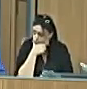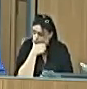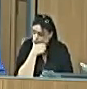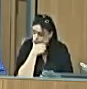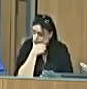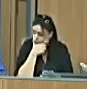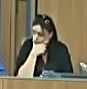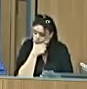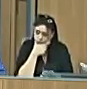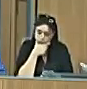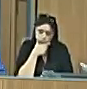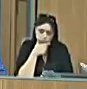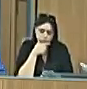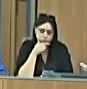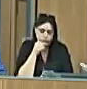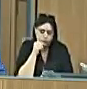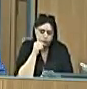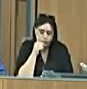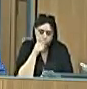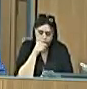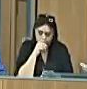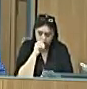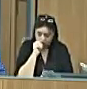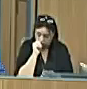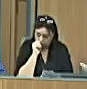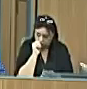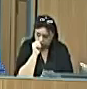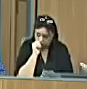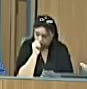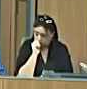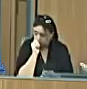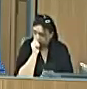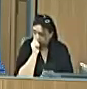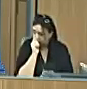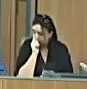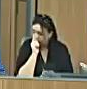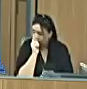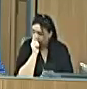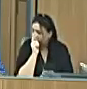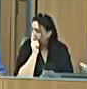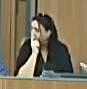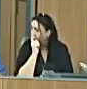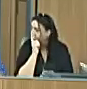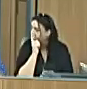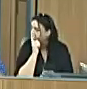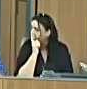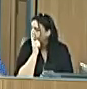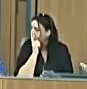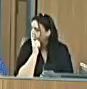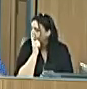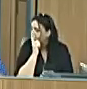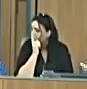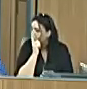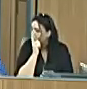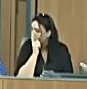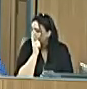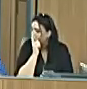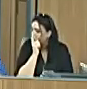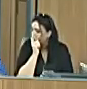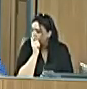antes especificamente entrar na questão no mérito nem andar debaixo da lei orgânica eu gostaria de fazer